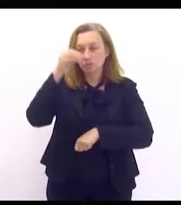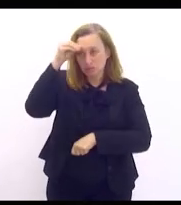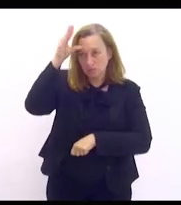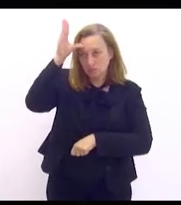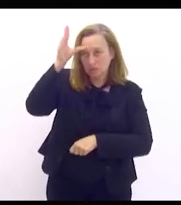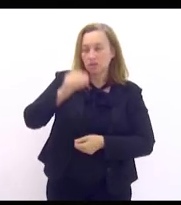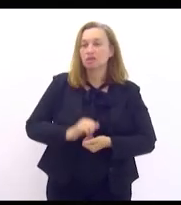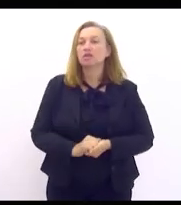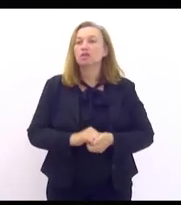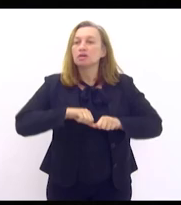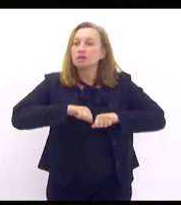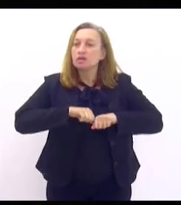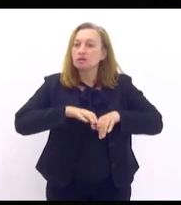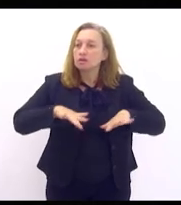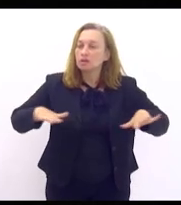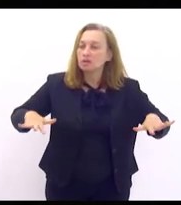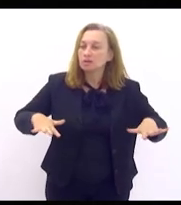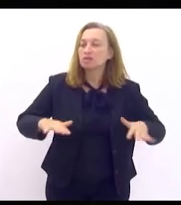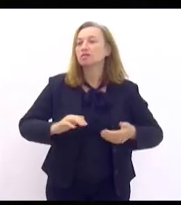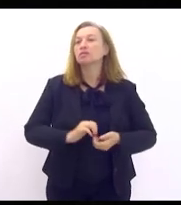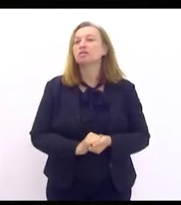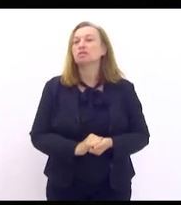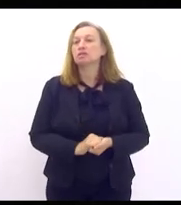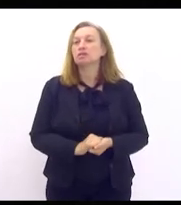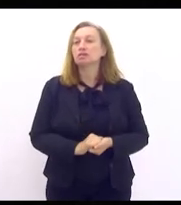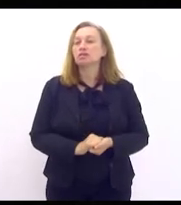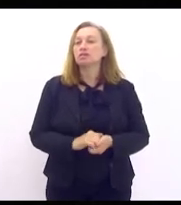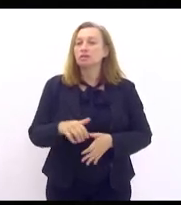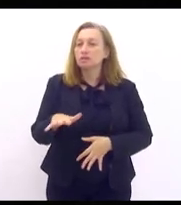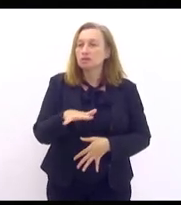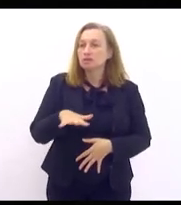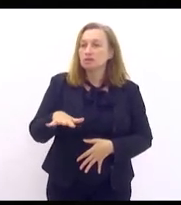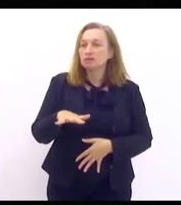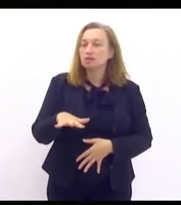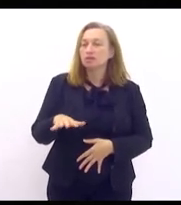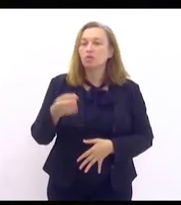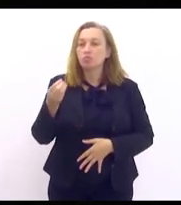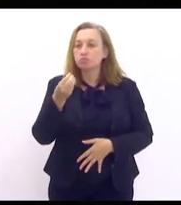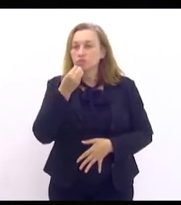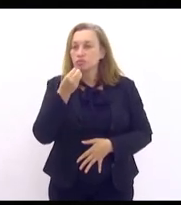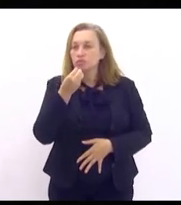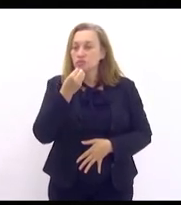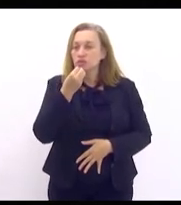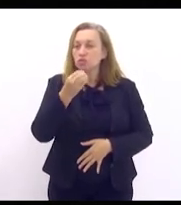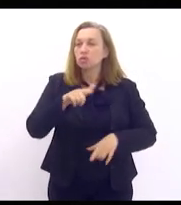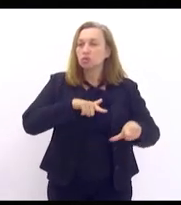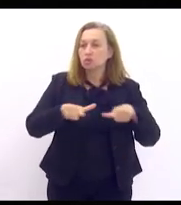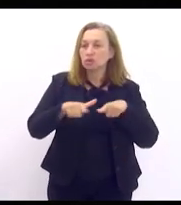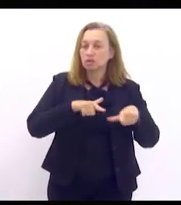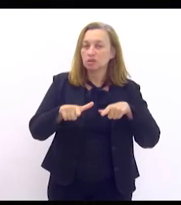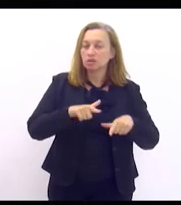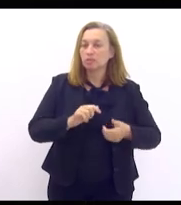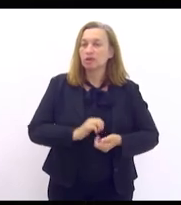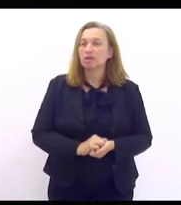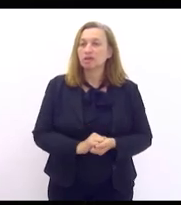conhecimento, ampliação e desconcentração territorial das oportunidades de trabalho e